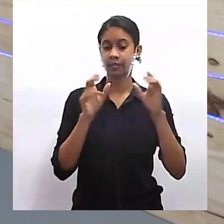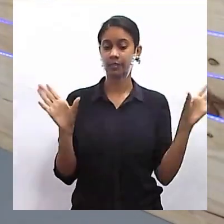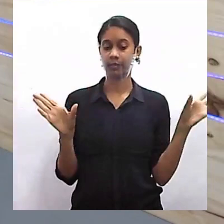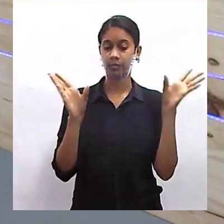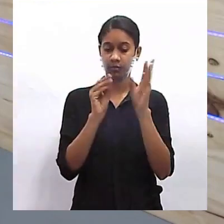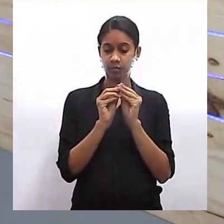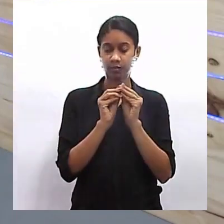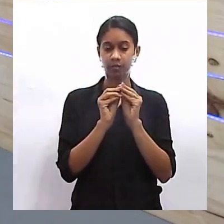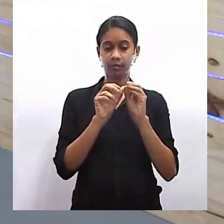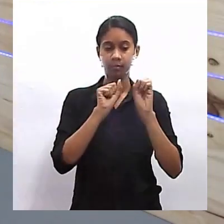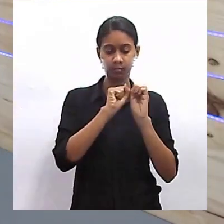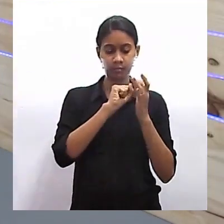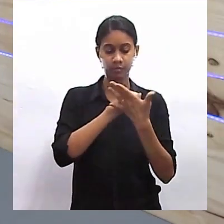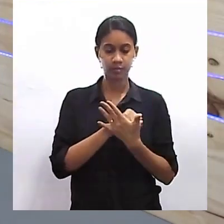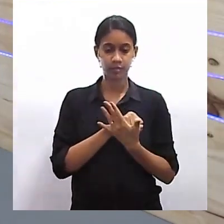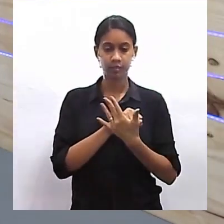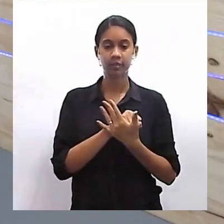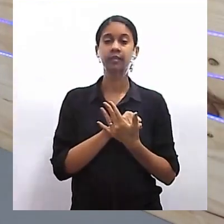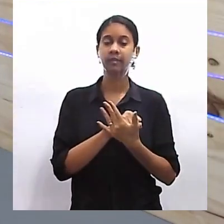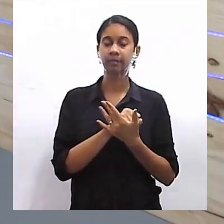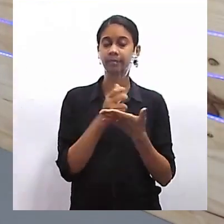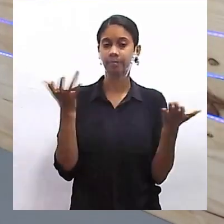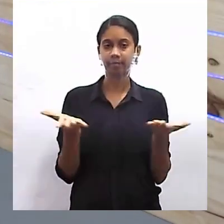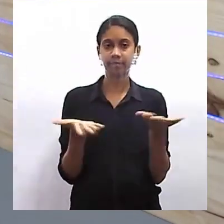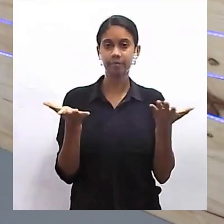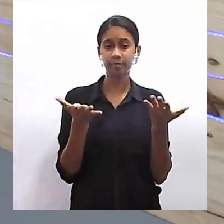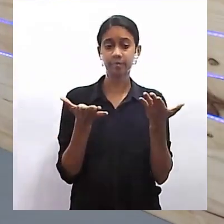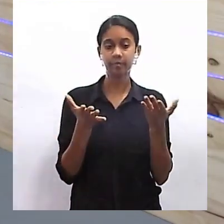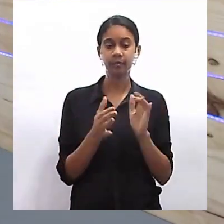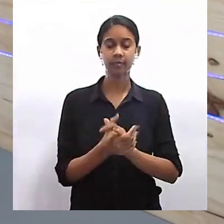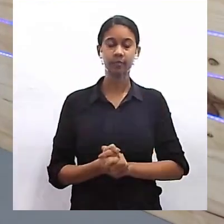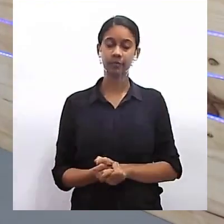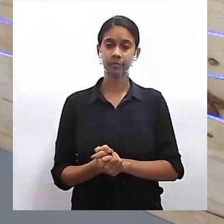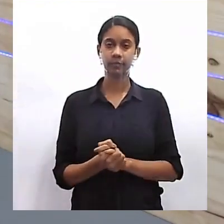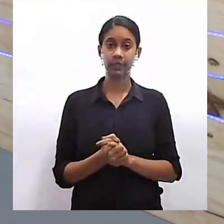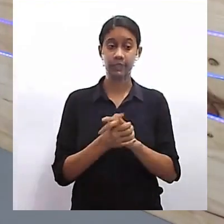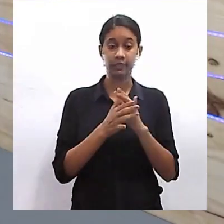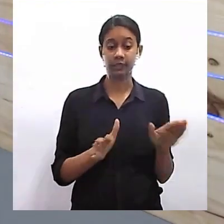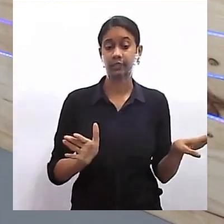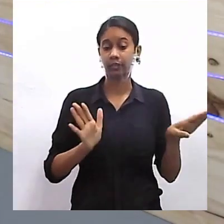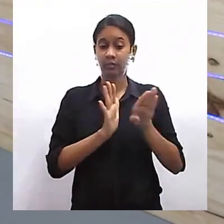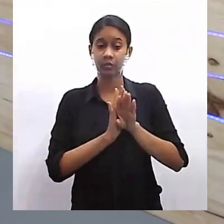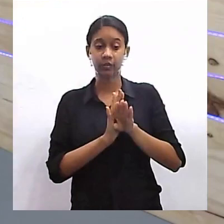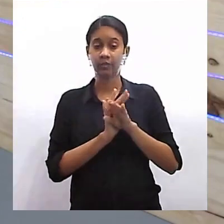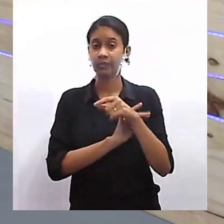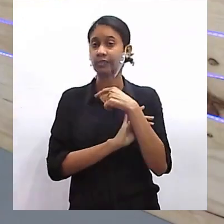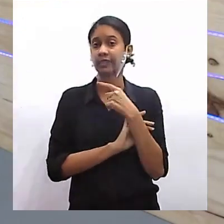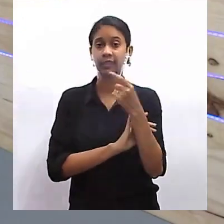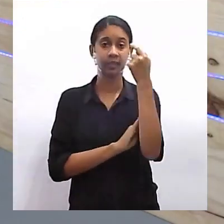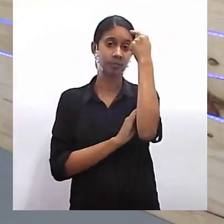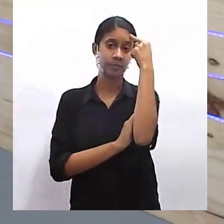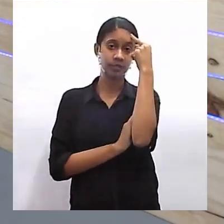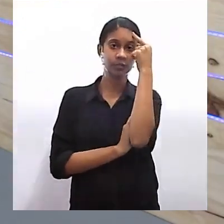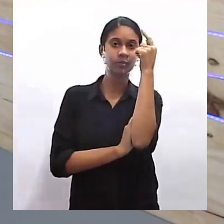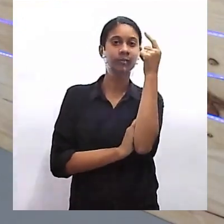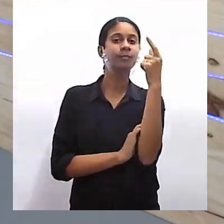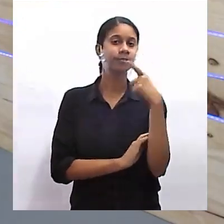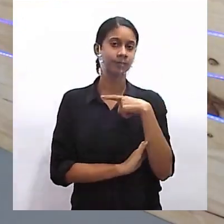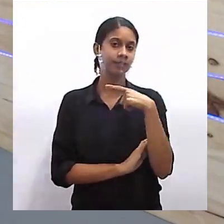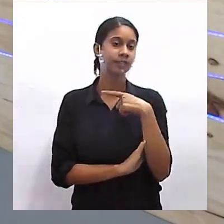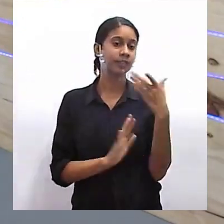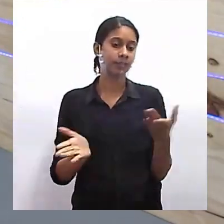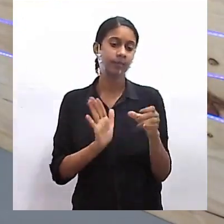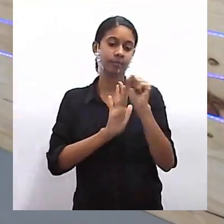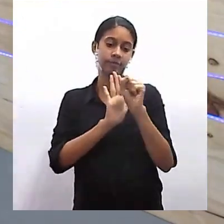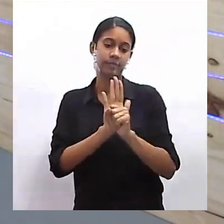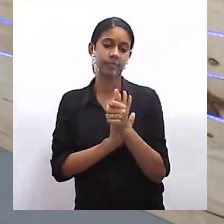Covid, a pandemia ela veio de uma forma que ninguém imaginava que isso fosse acontecer em pleno século